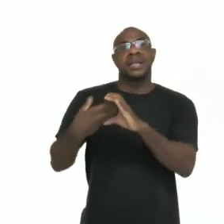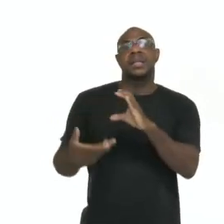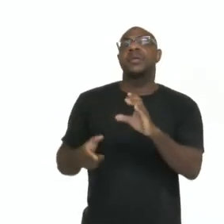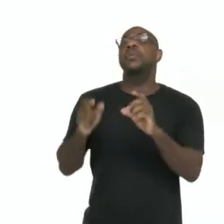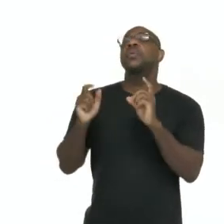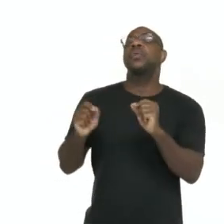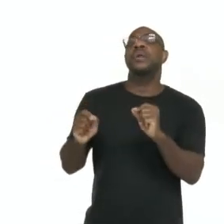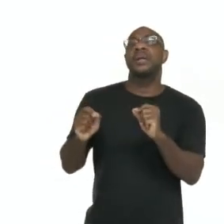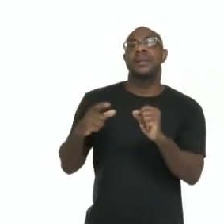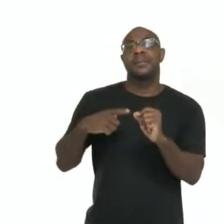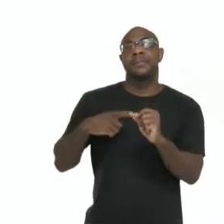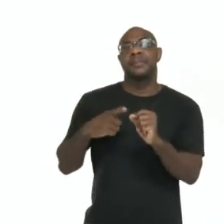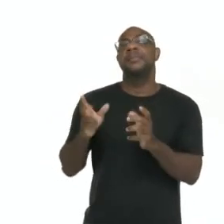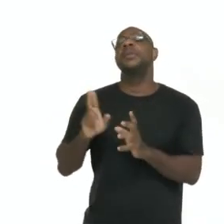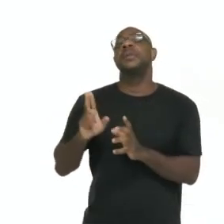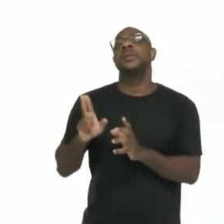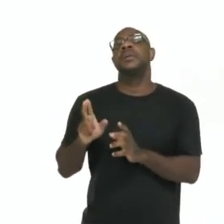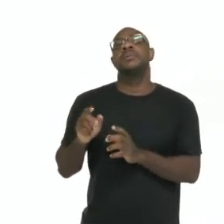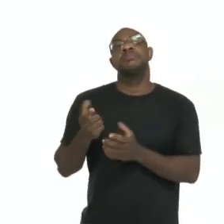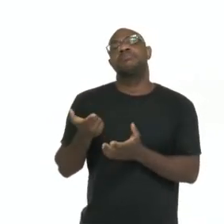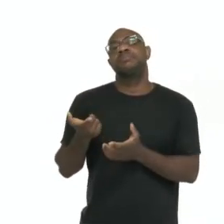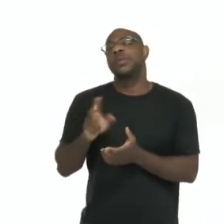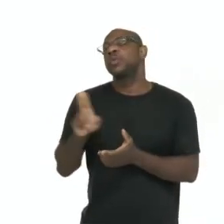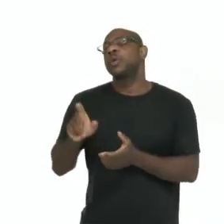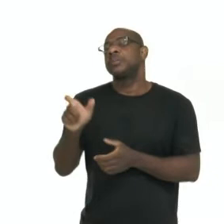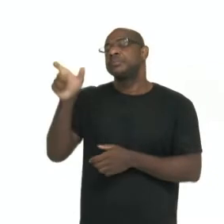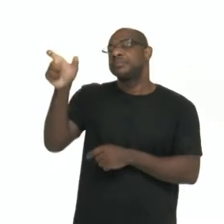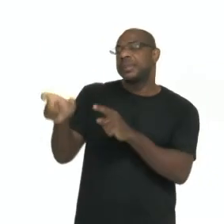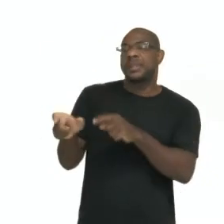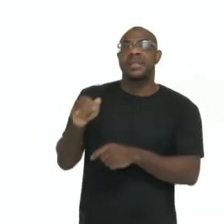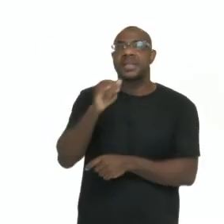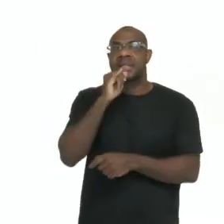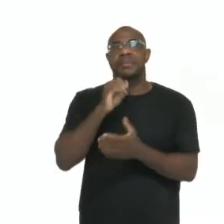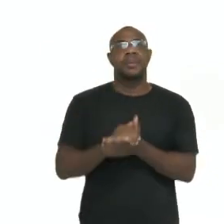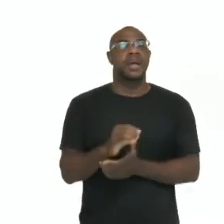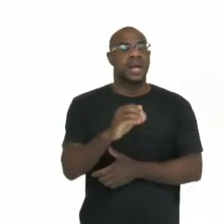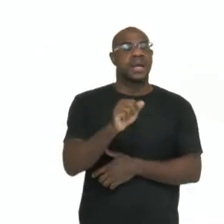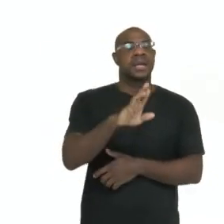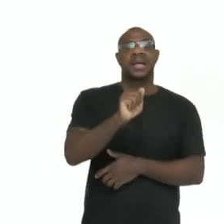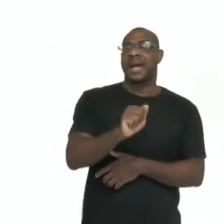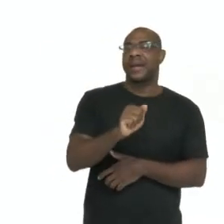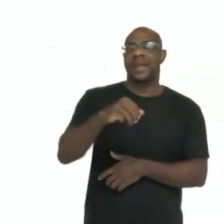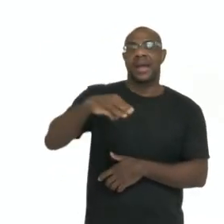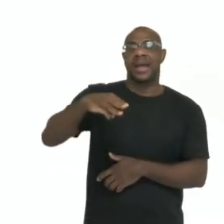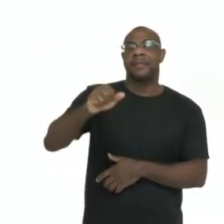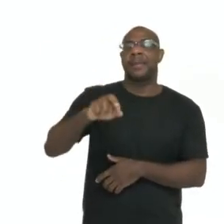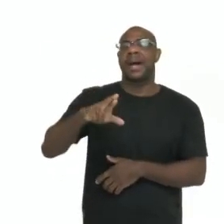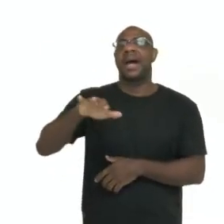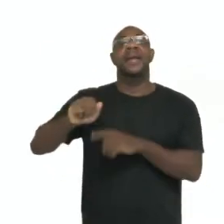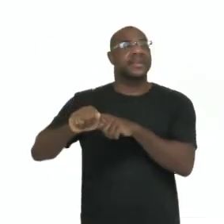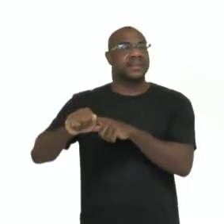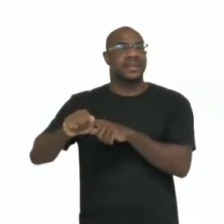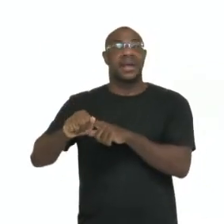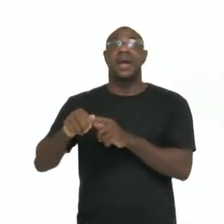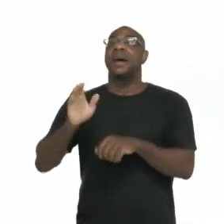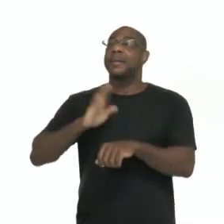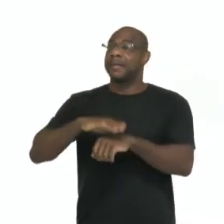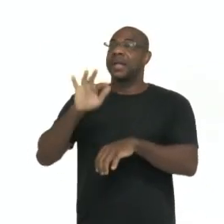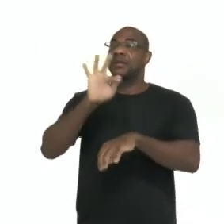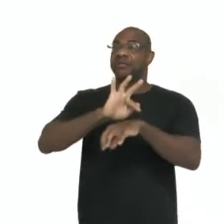caracterizando-se pela entonação exclamativa, né? Então, exemplo, cara Maria Cortez, é mais formal, né?